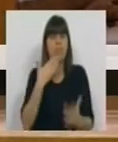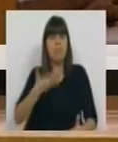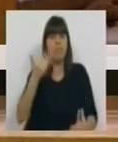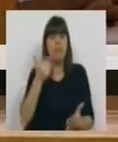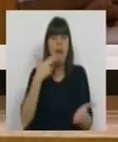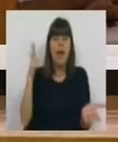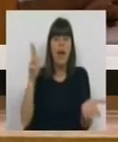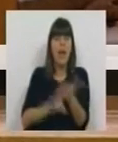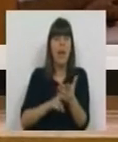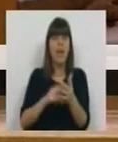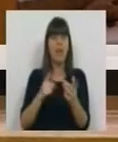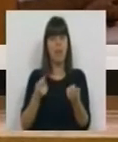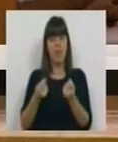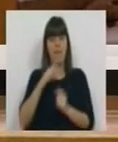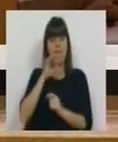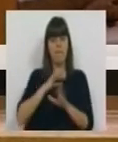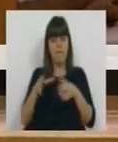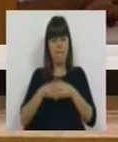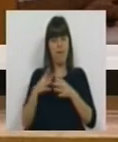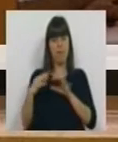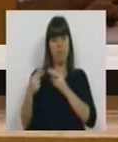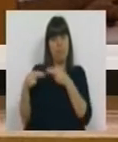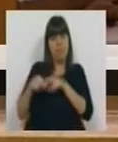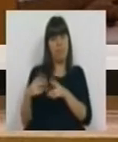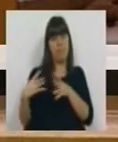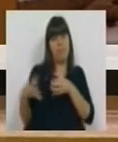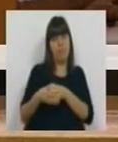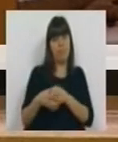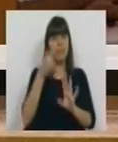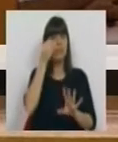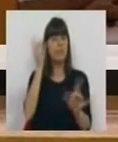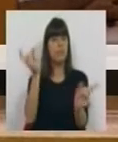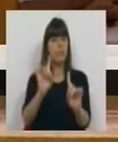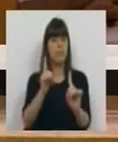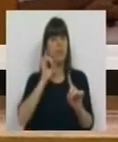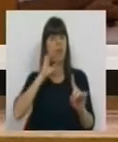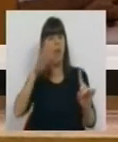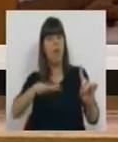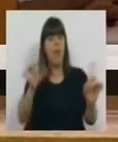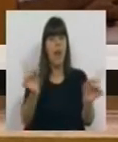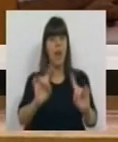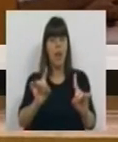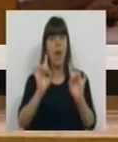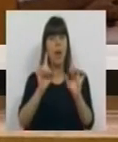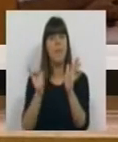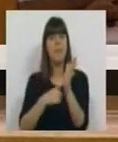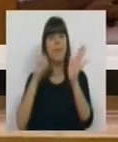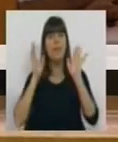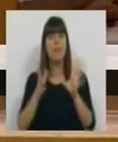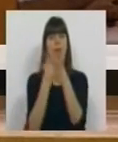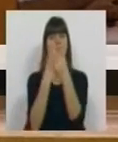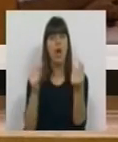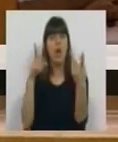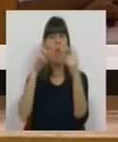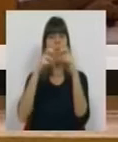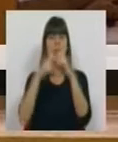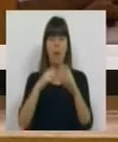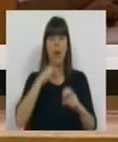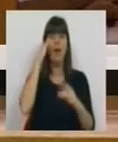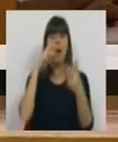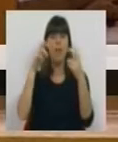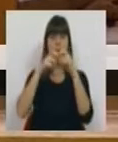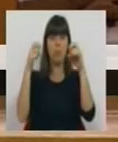ocultando a realidade da organização da sua vida em comum. Não esquecendo nem desvalorizando a necessidade de resolver os